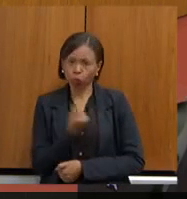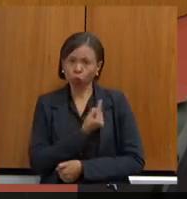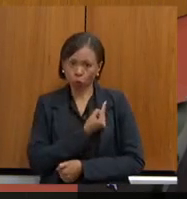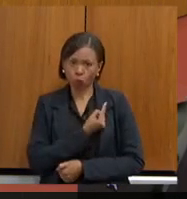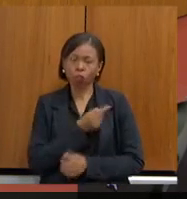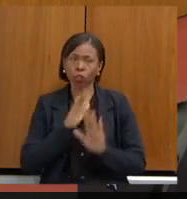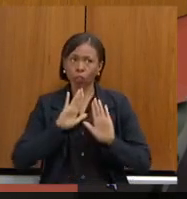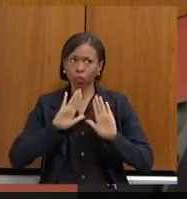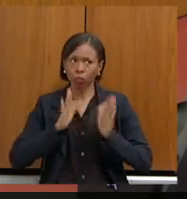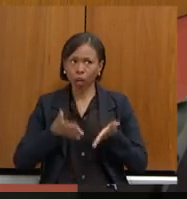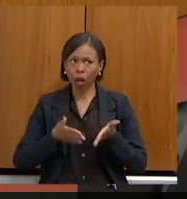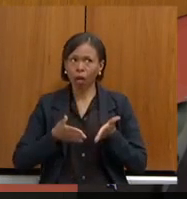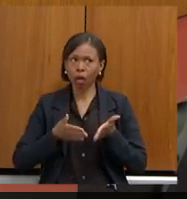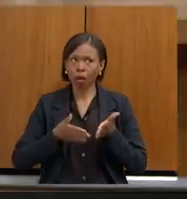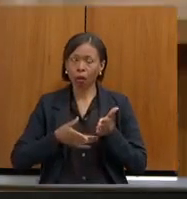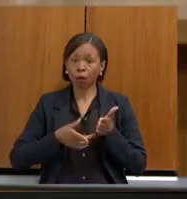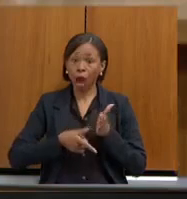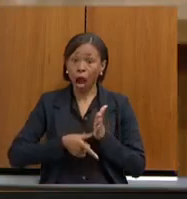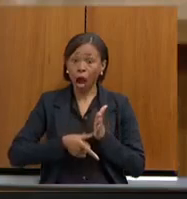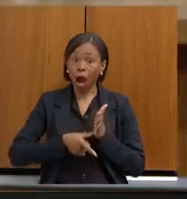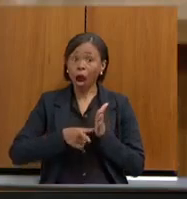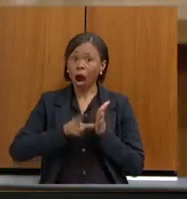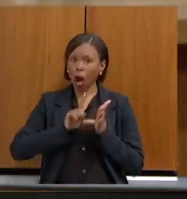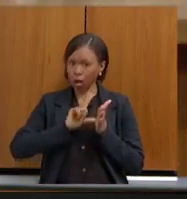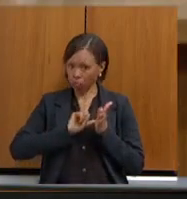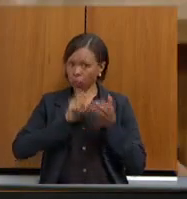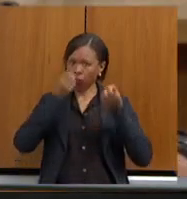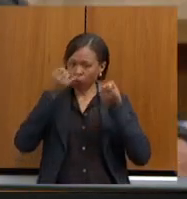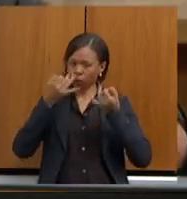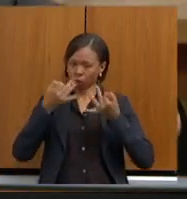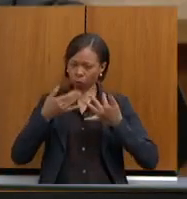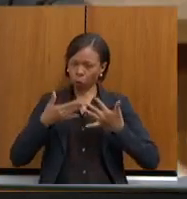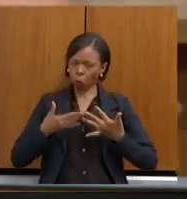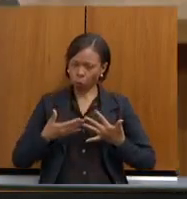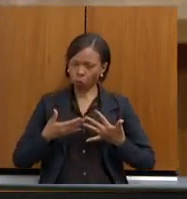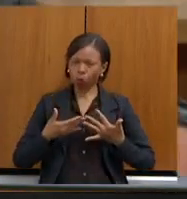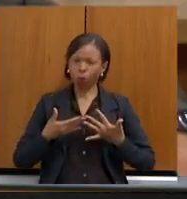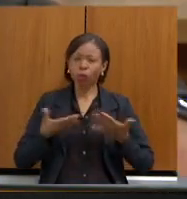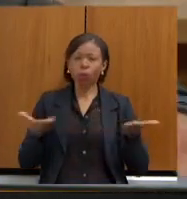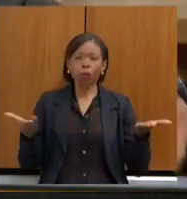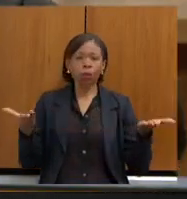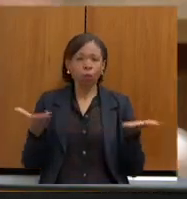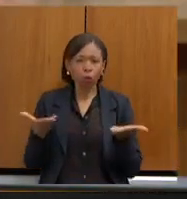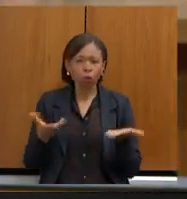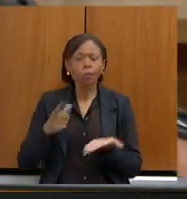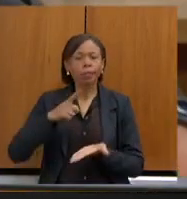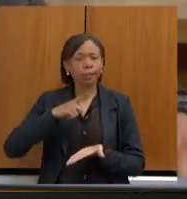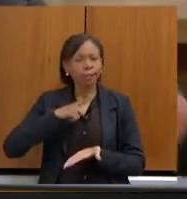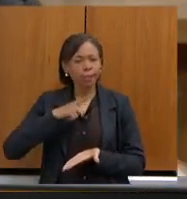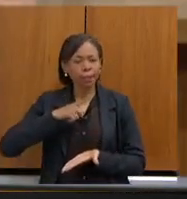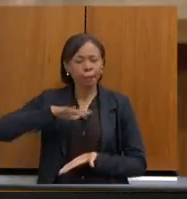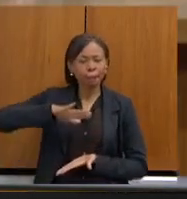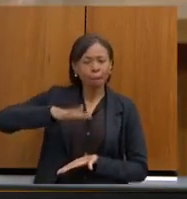adiantamos bastante e explicamos que hoje nós temos aproximadamente